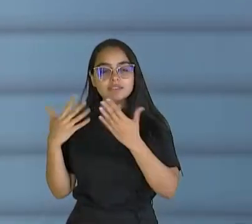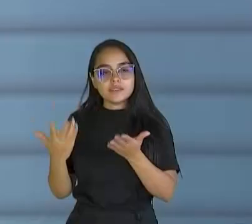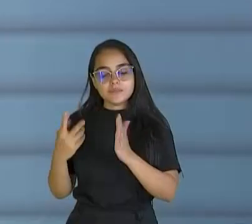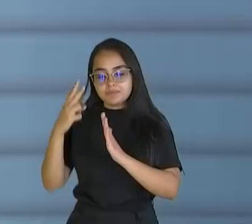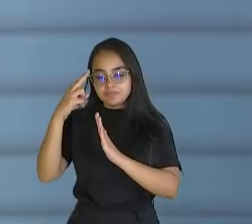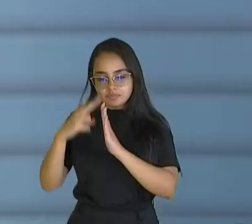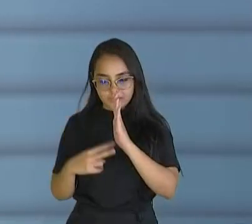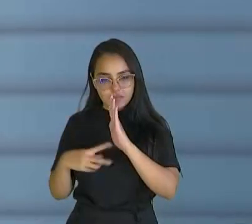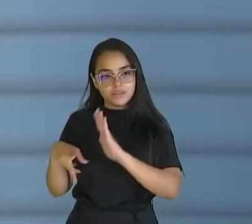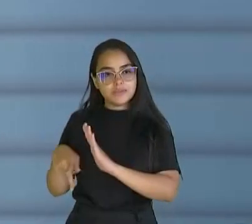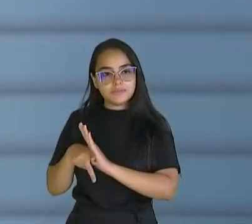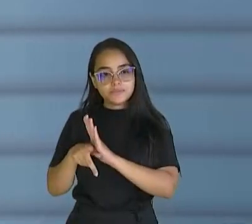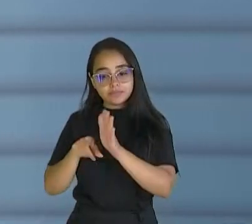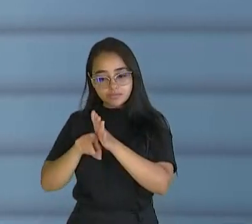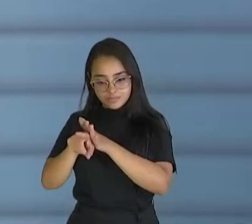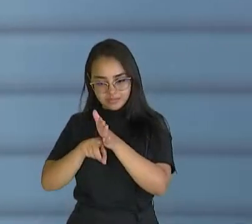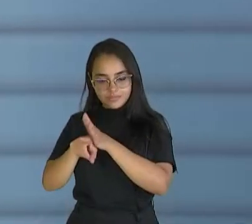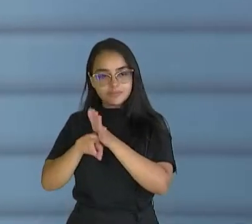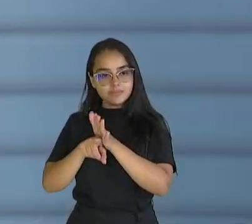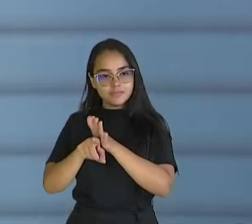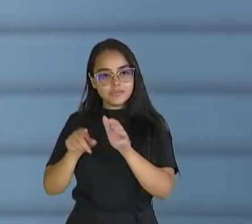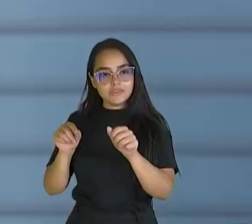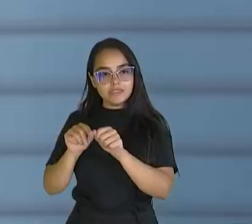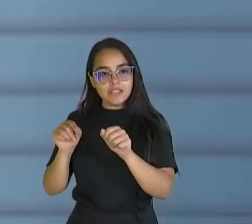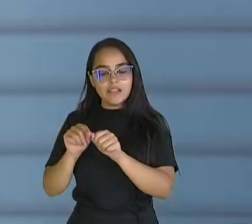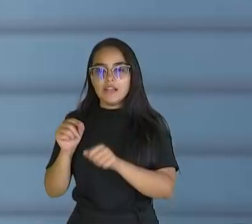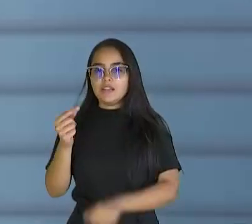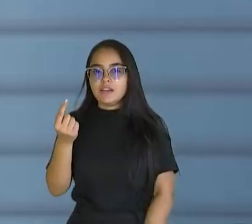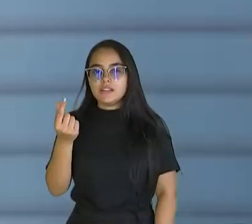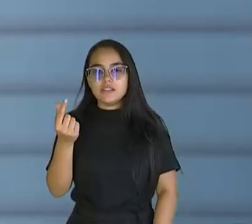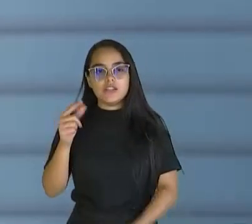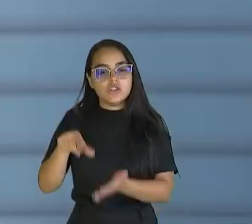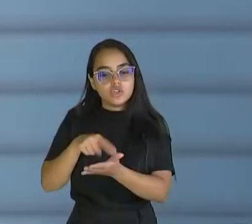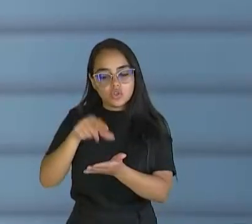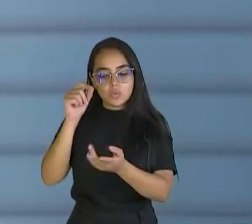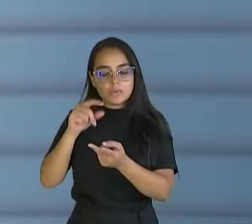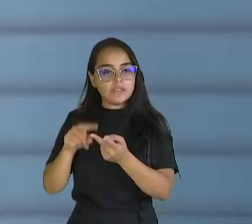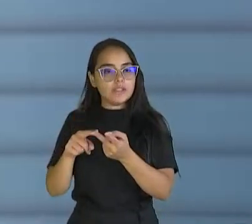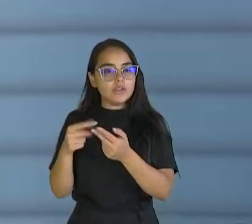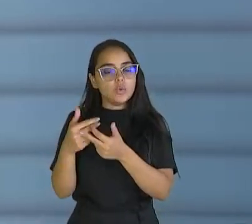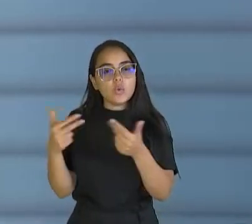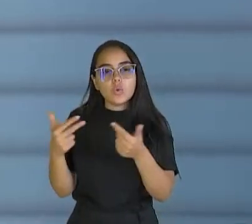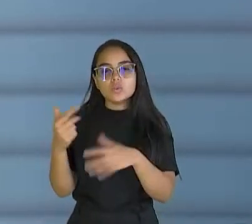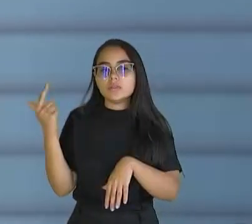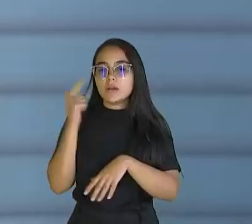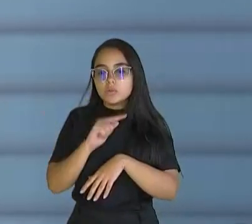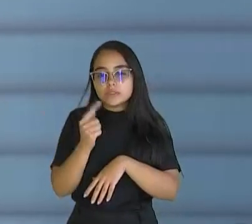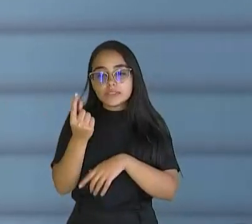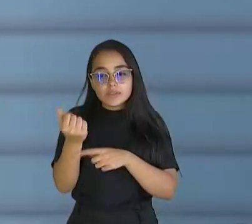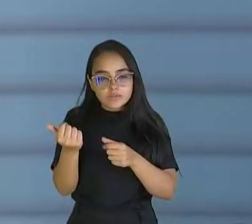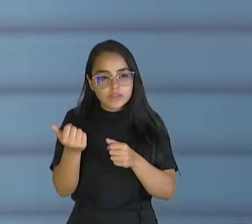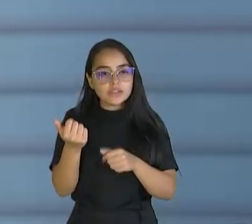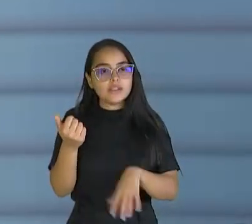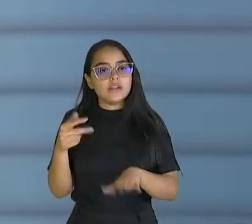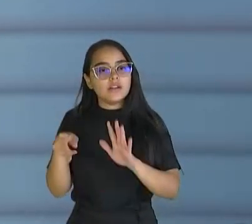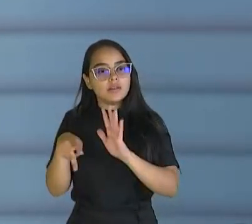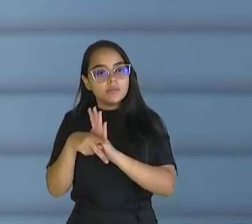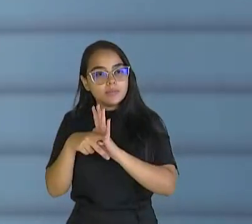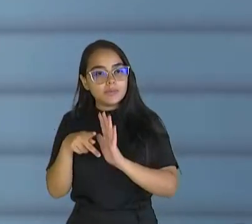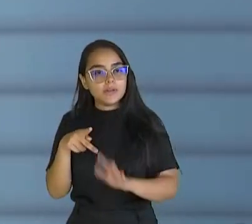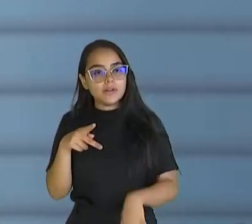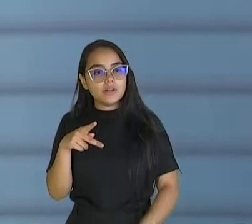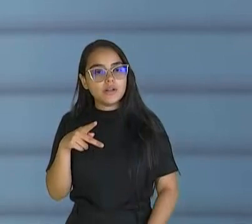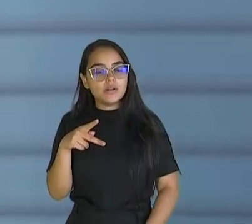nos livros e nas pesquisas. Então, eles faziam rifas, faziam sorteios, iam atrás de verbas